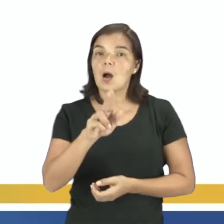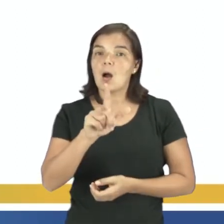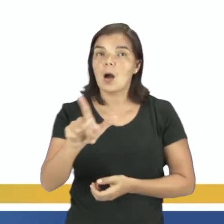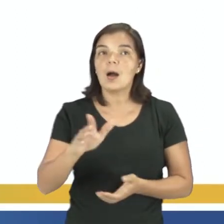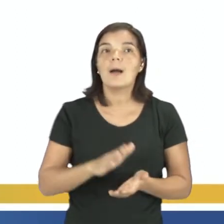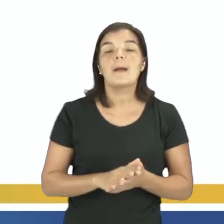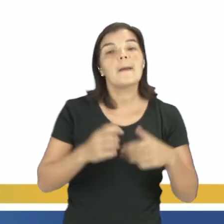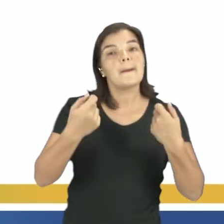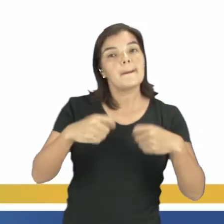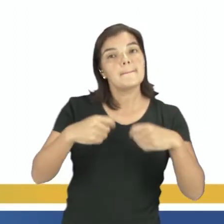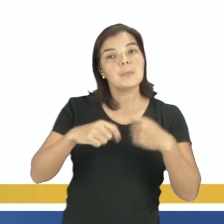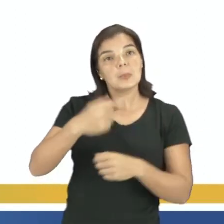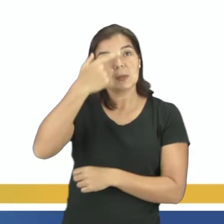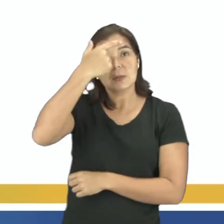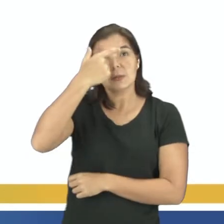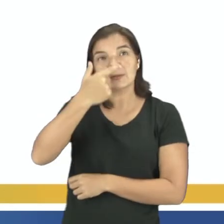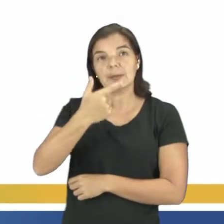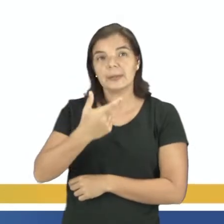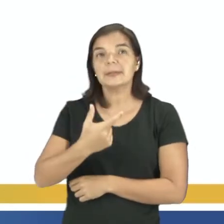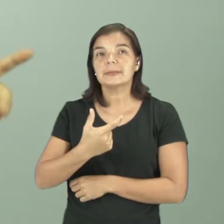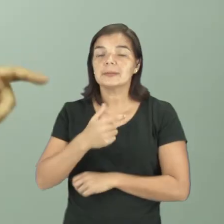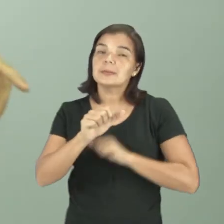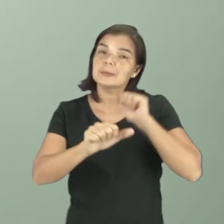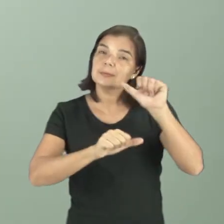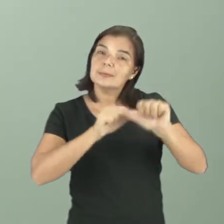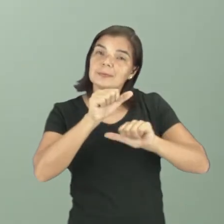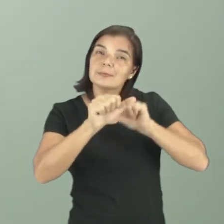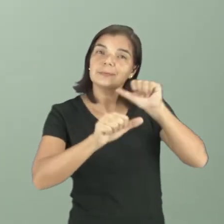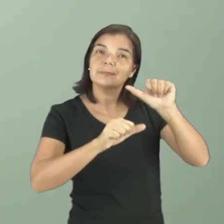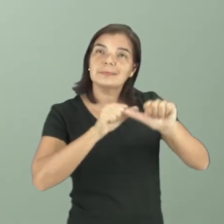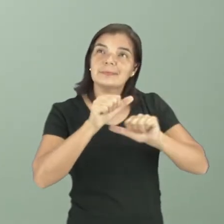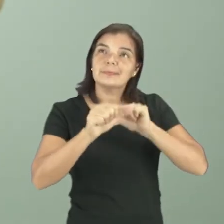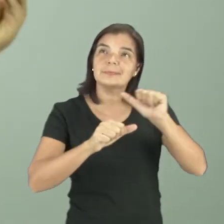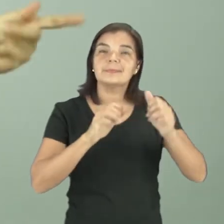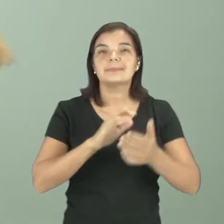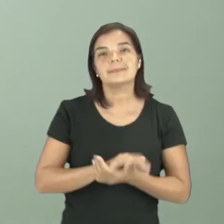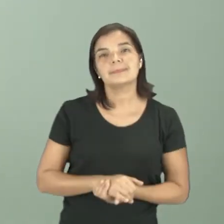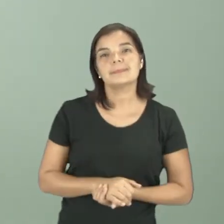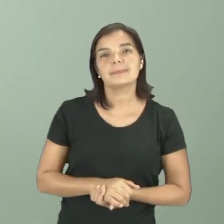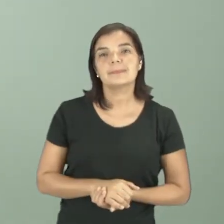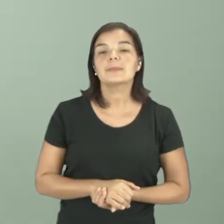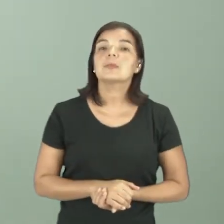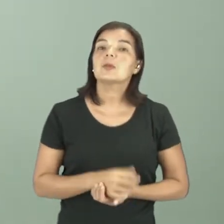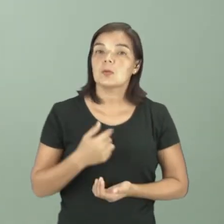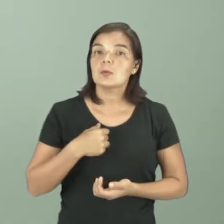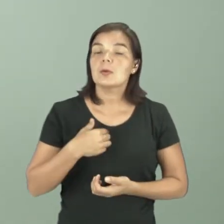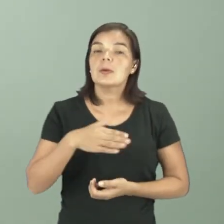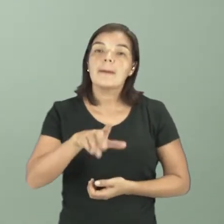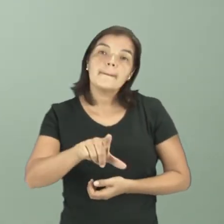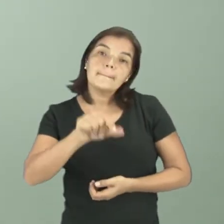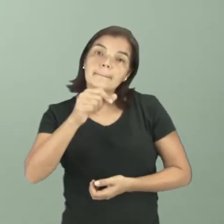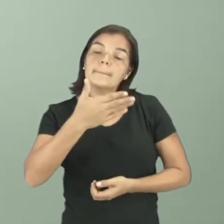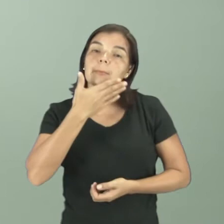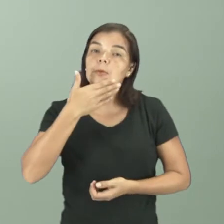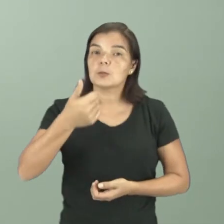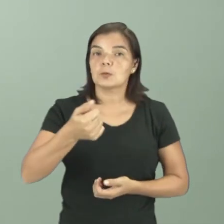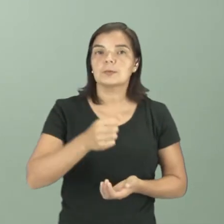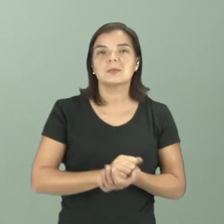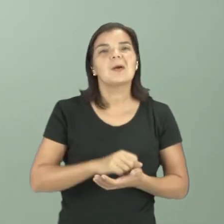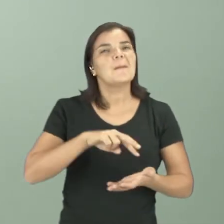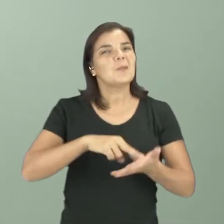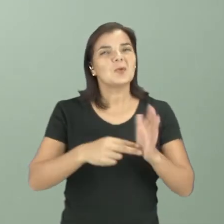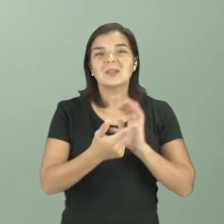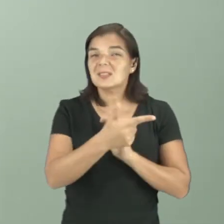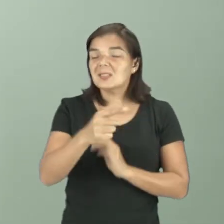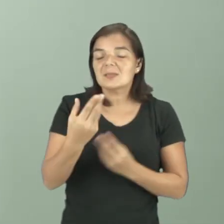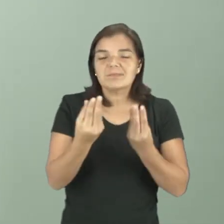prefiro ser... Lá, lá, lá, lá, lá, lá, lá, lá, lá, lá. Eu prefiro ser... Porque se não há